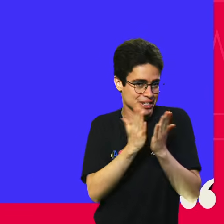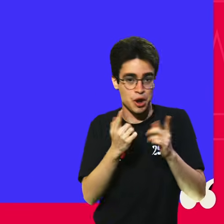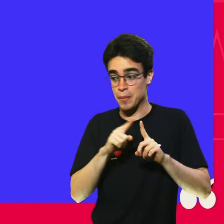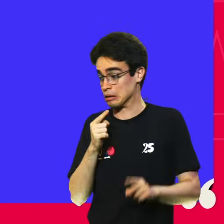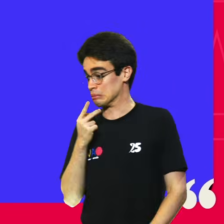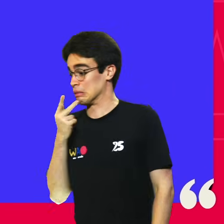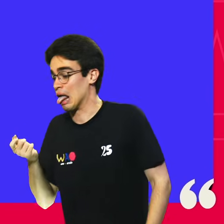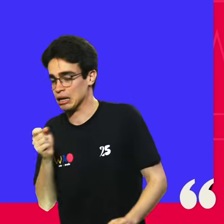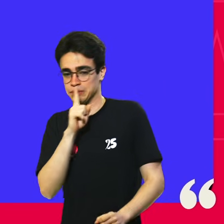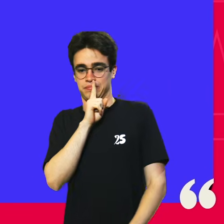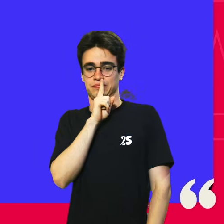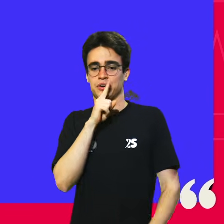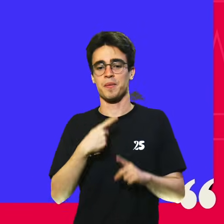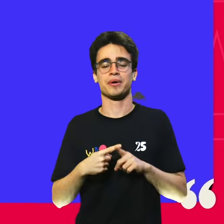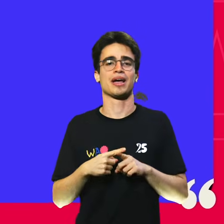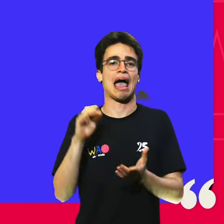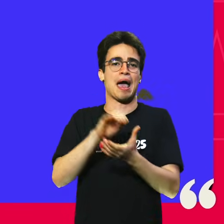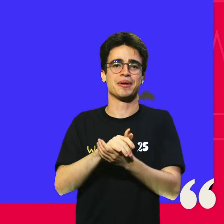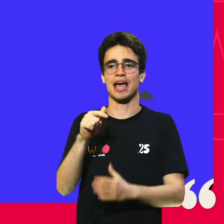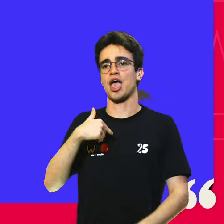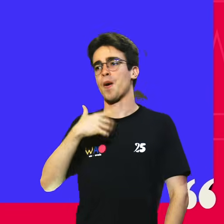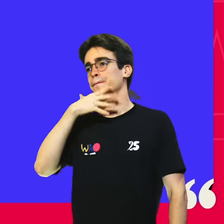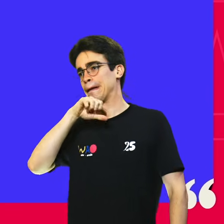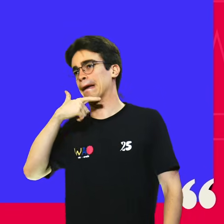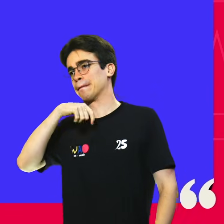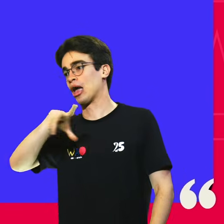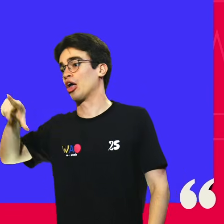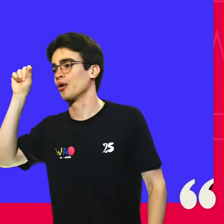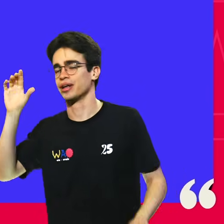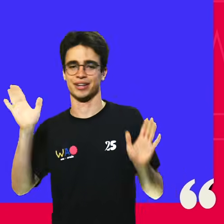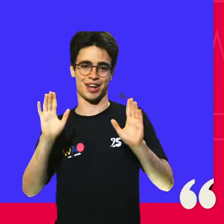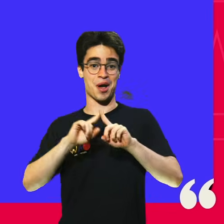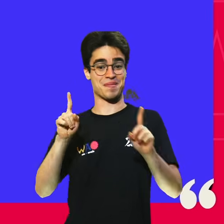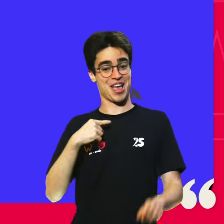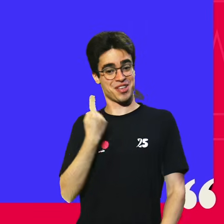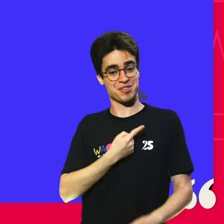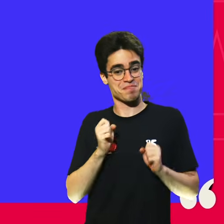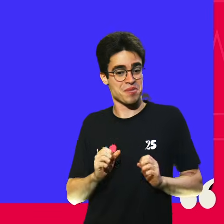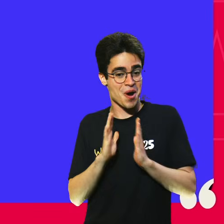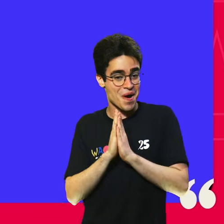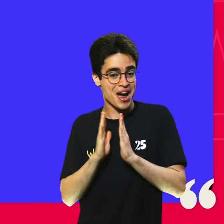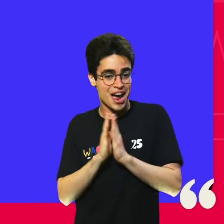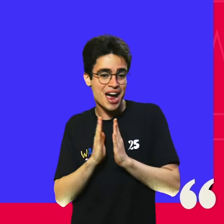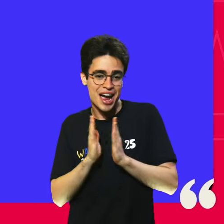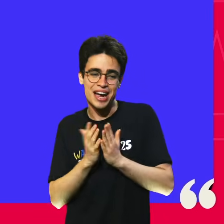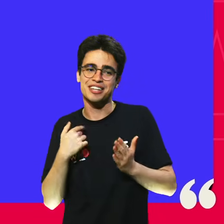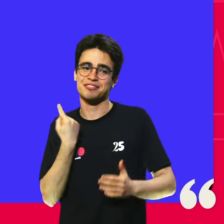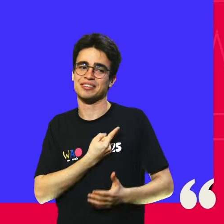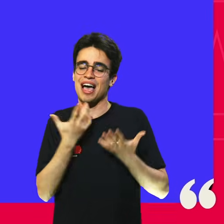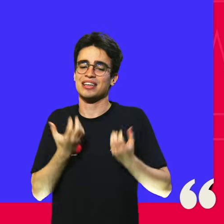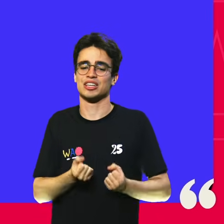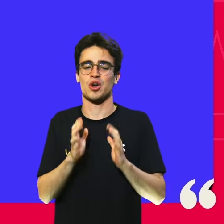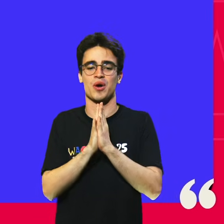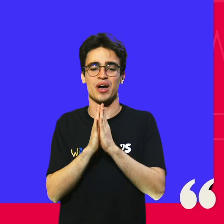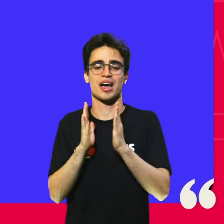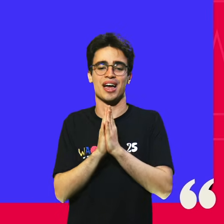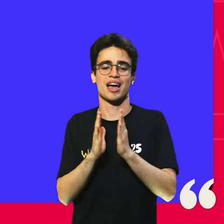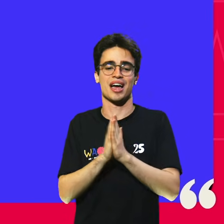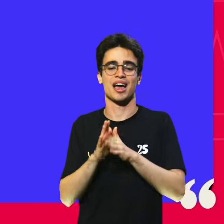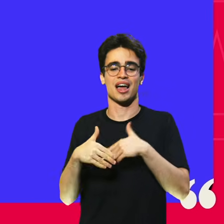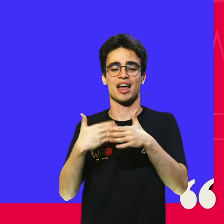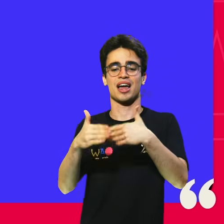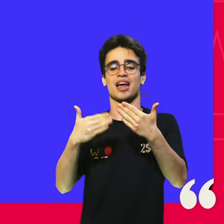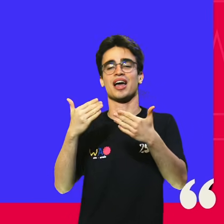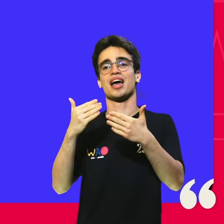nada, porque casamento não é pai e mãe que escolhe, mas a gente pode orar, né? E oramos, e no final das contas eles acabaram